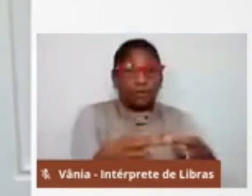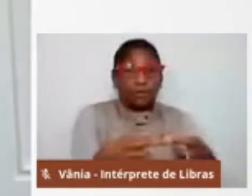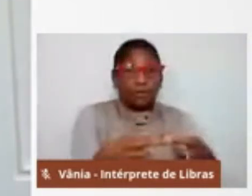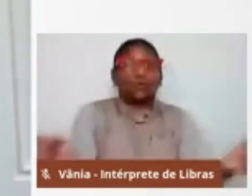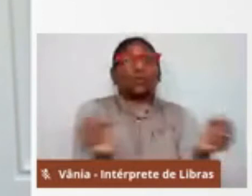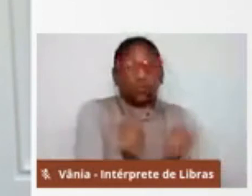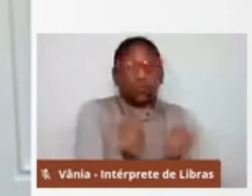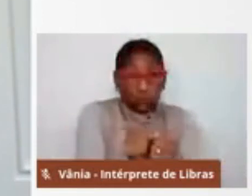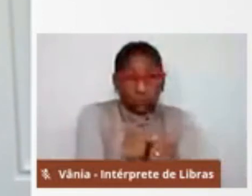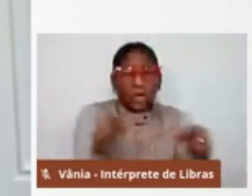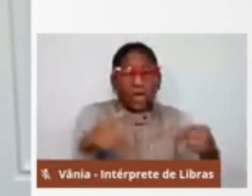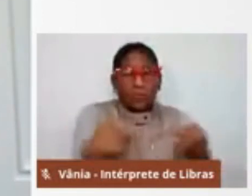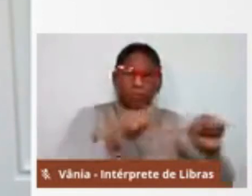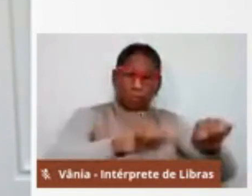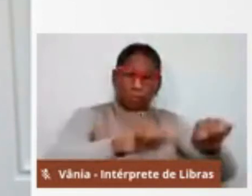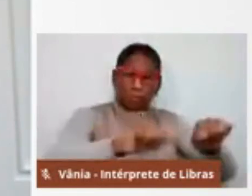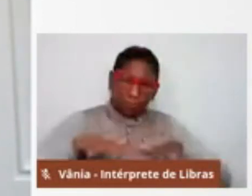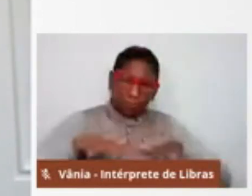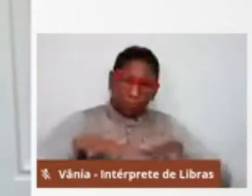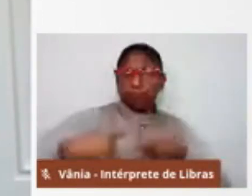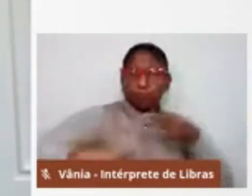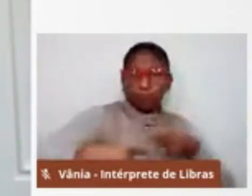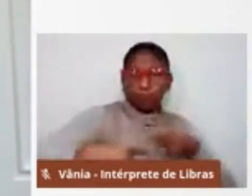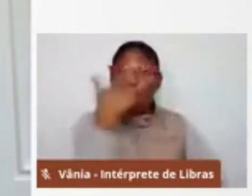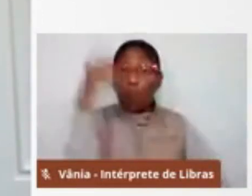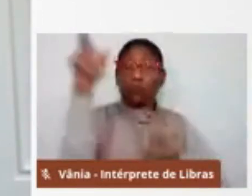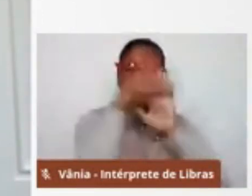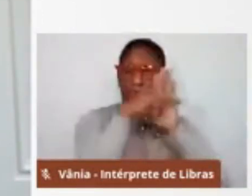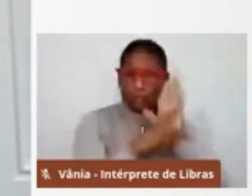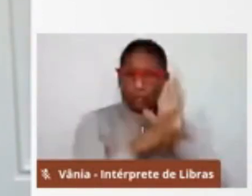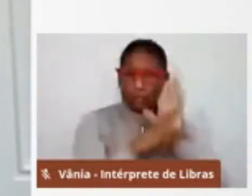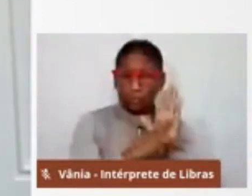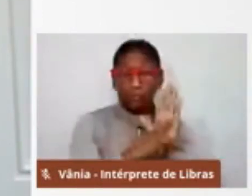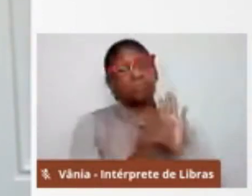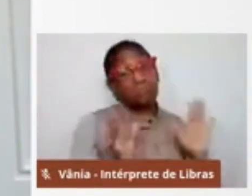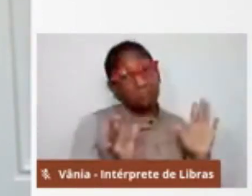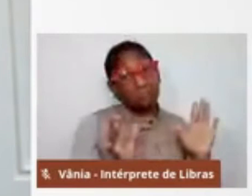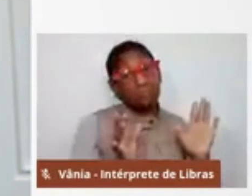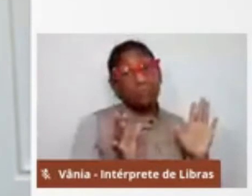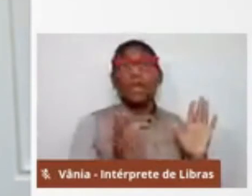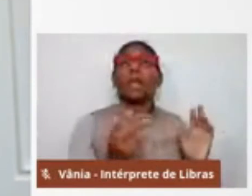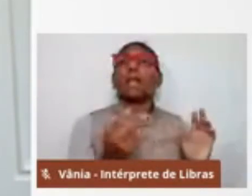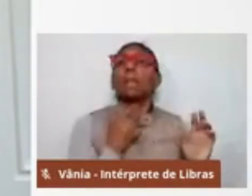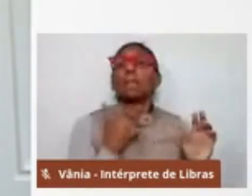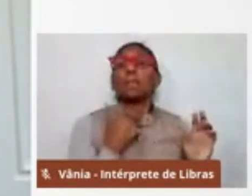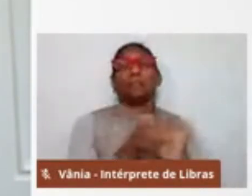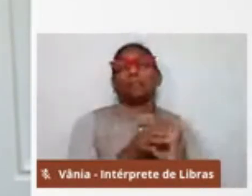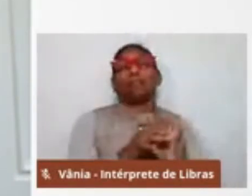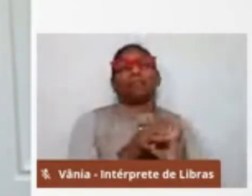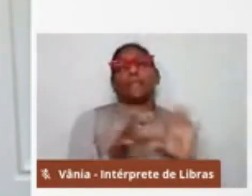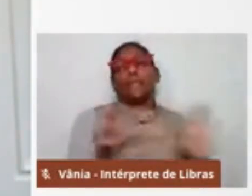tome a decisão por outro tipo de protocolo, que não poderá ser menos restritivo do que o da